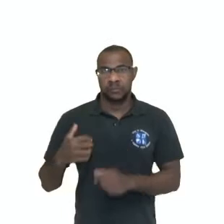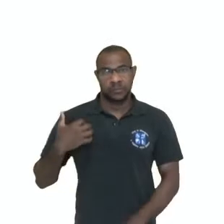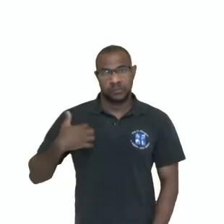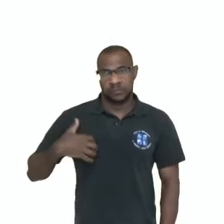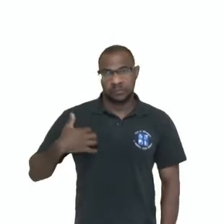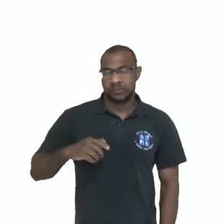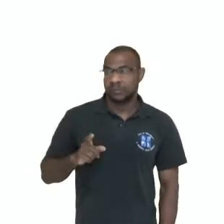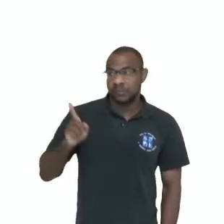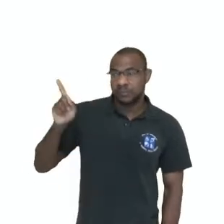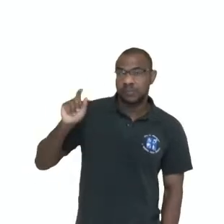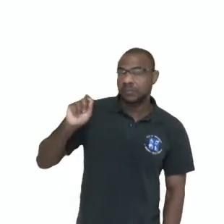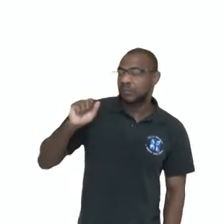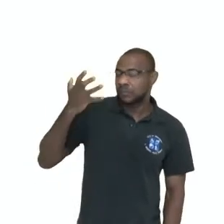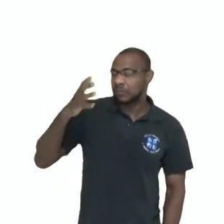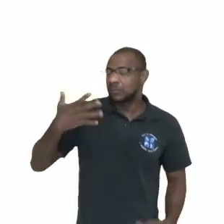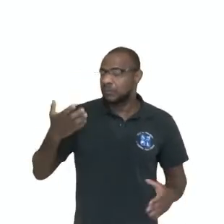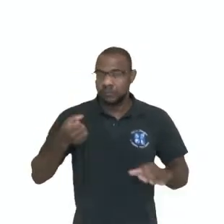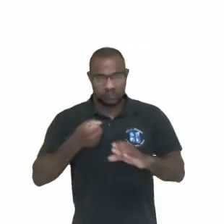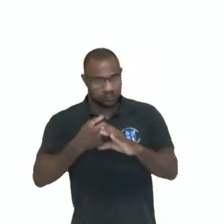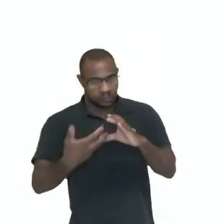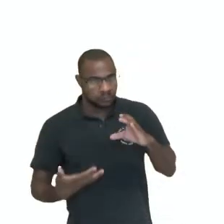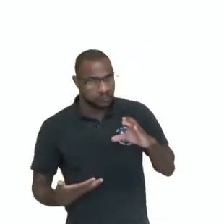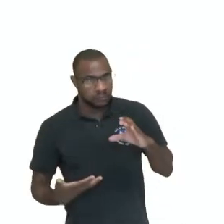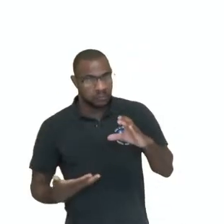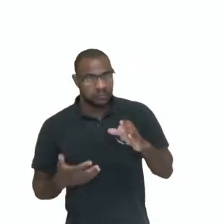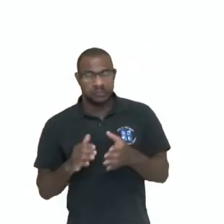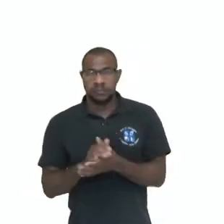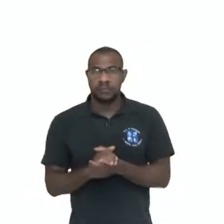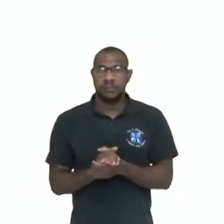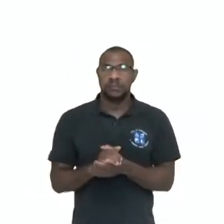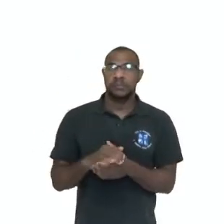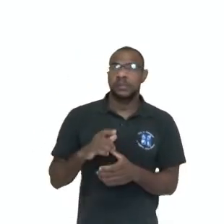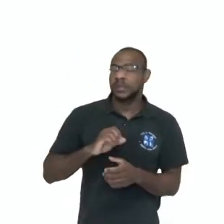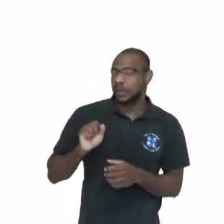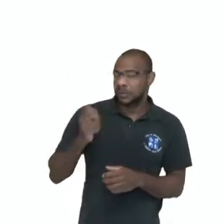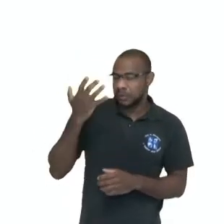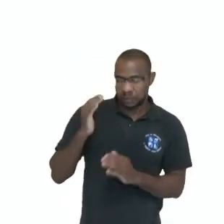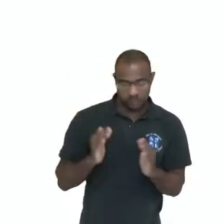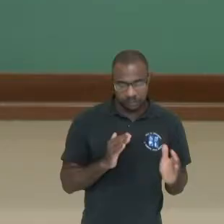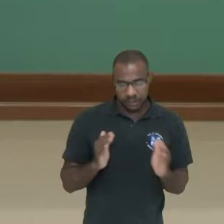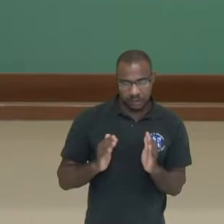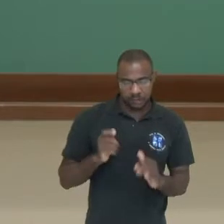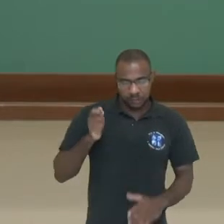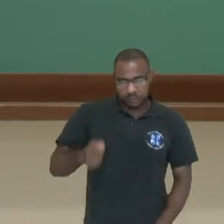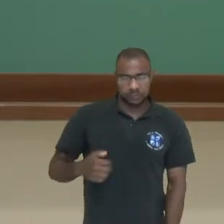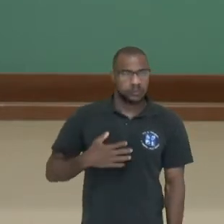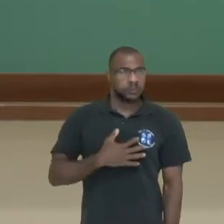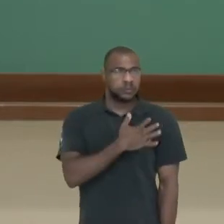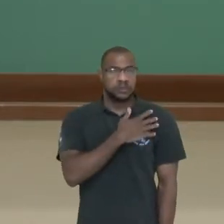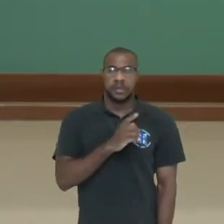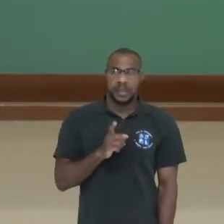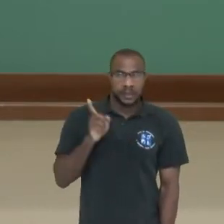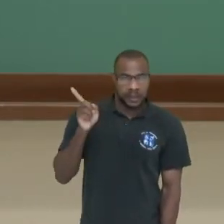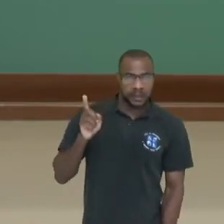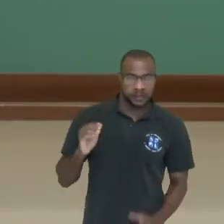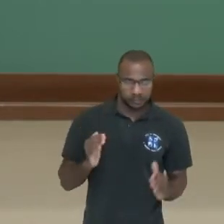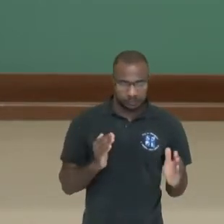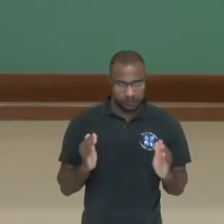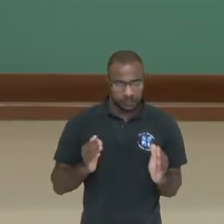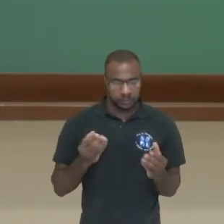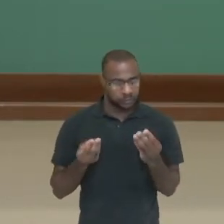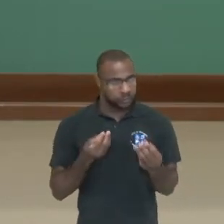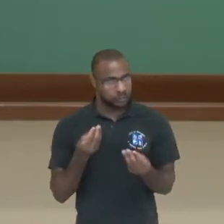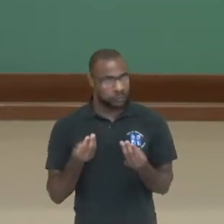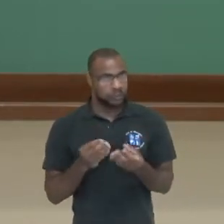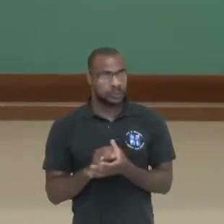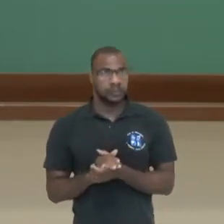argentinos? Quais características e peculiaridades houve no regime militar que foi implantado na Argentina durante esse período?